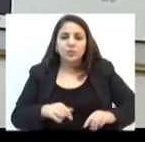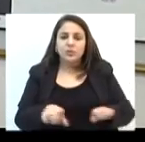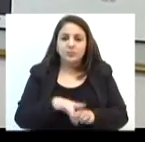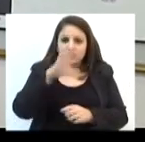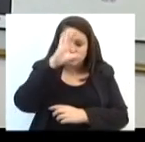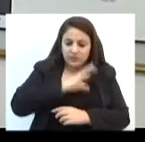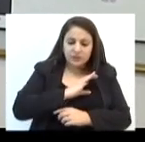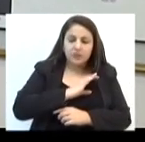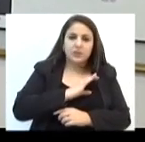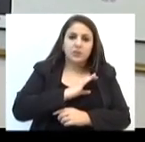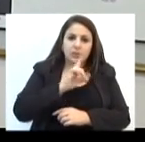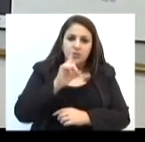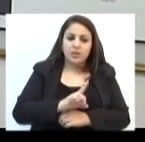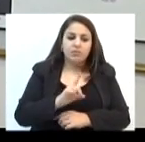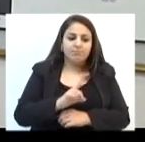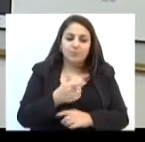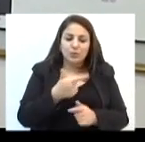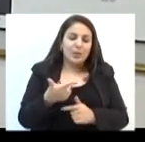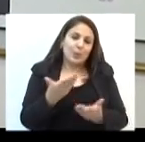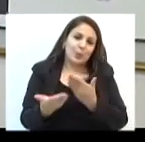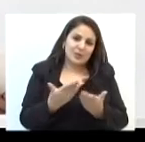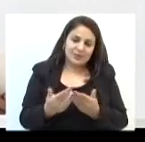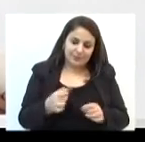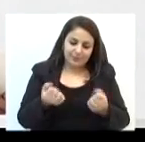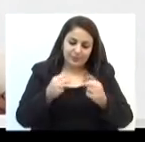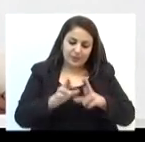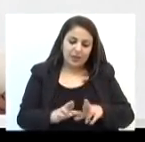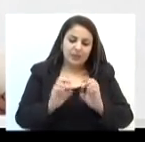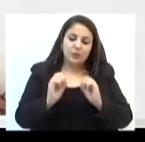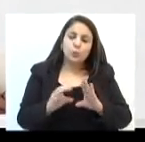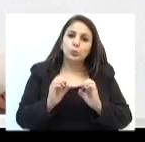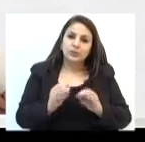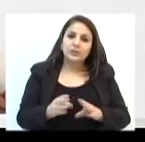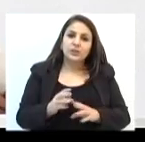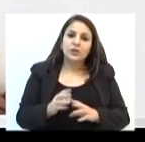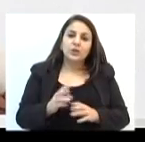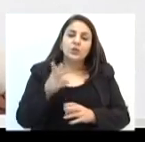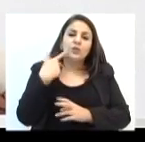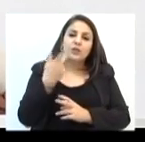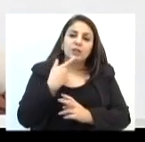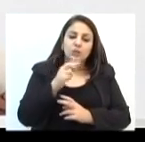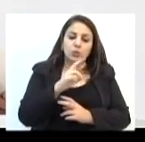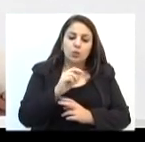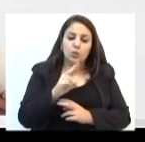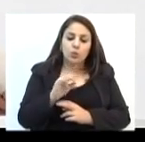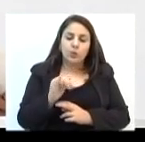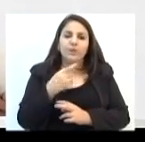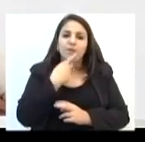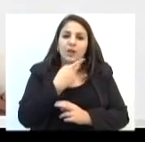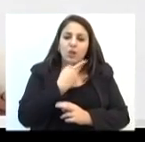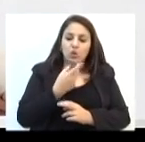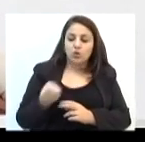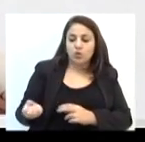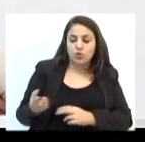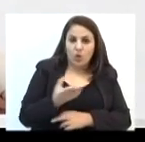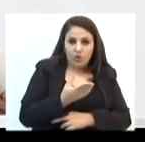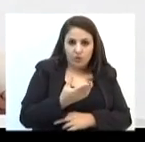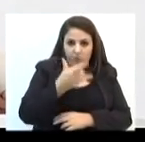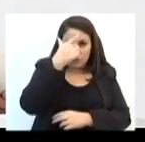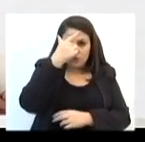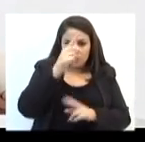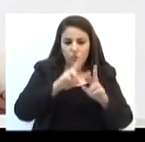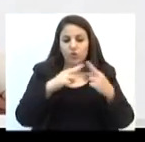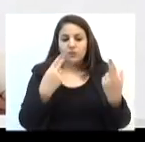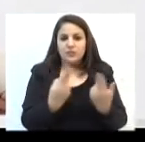pessoas, para o cidadão, que é incomparável. Na área da educação, o vereador Rui falou sobre as novas